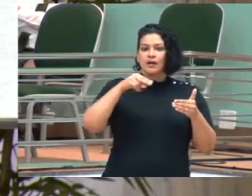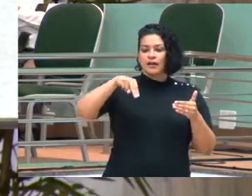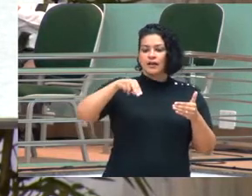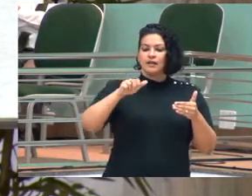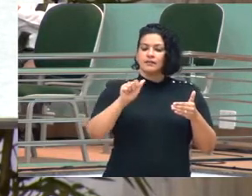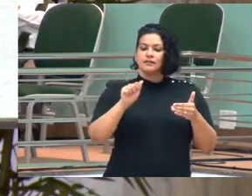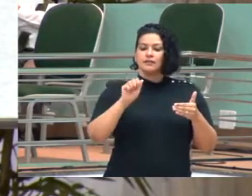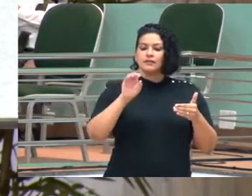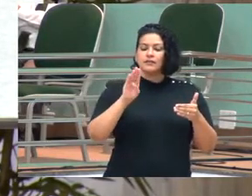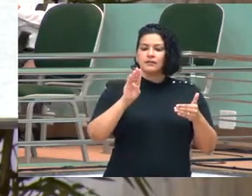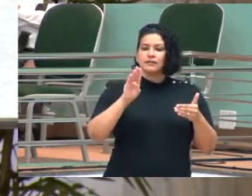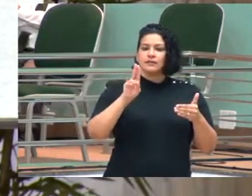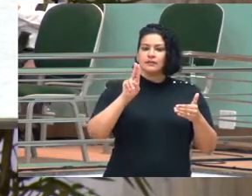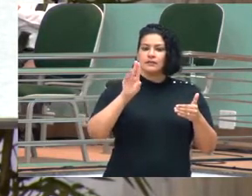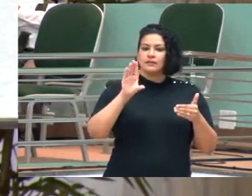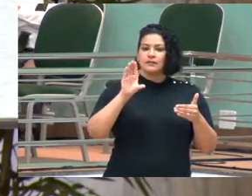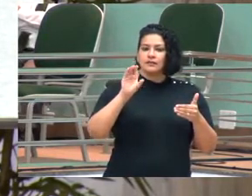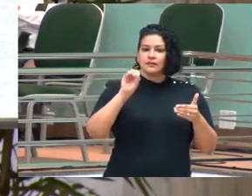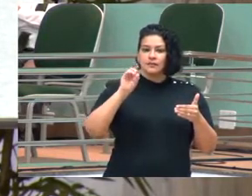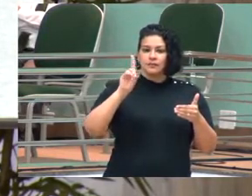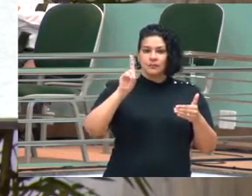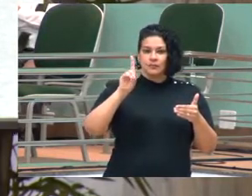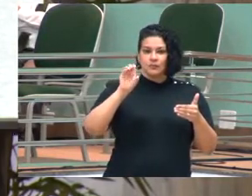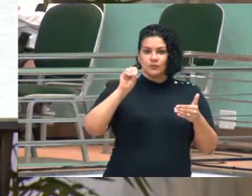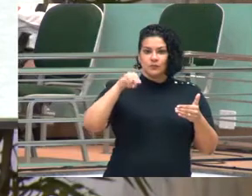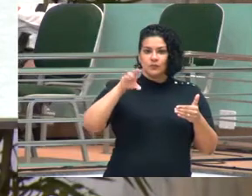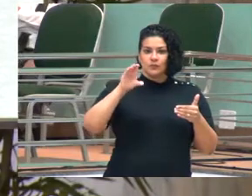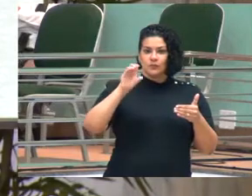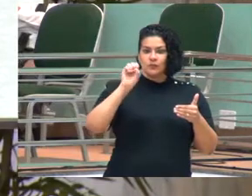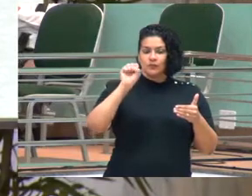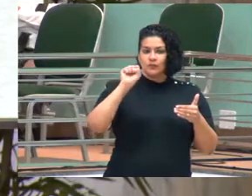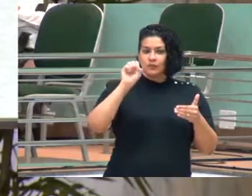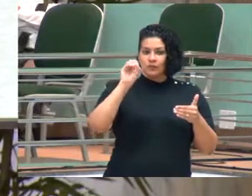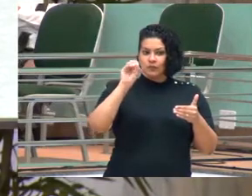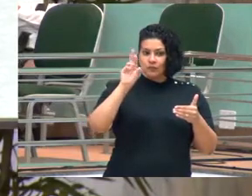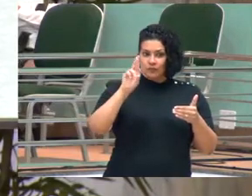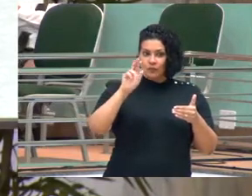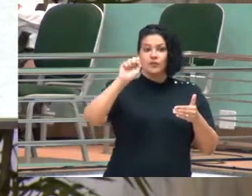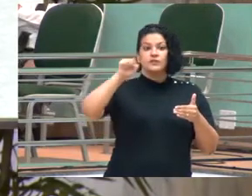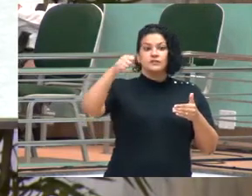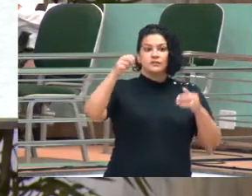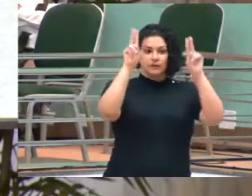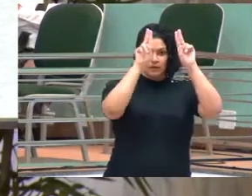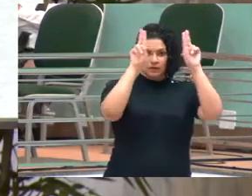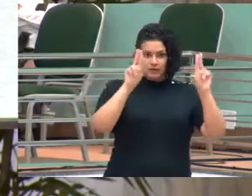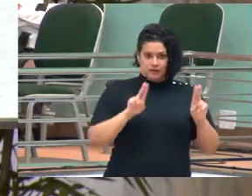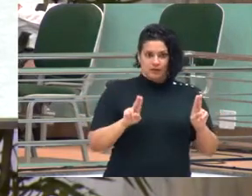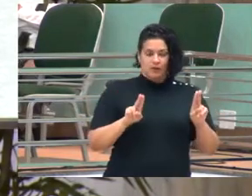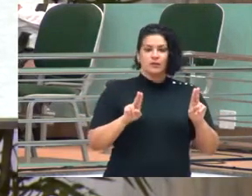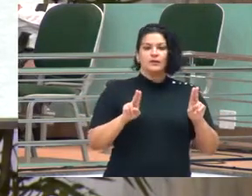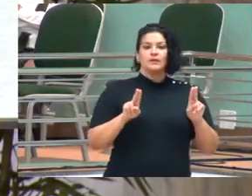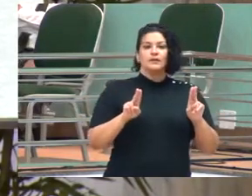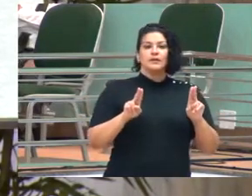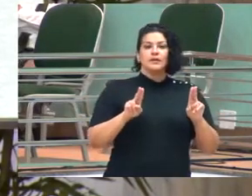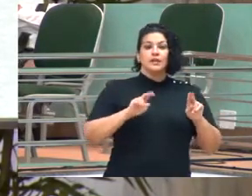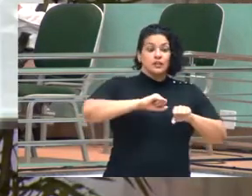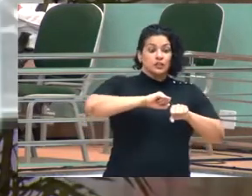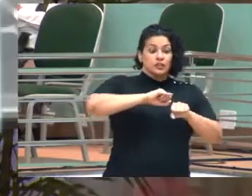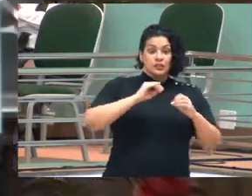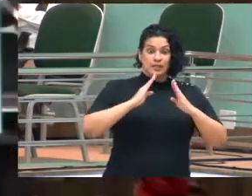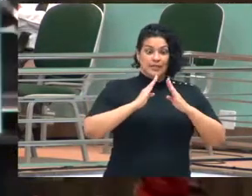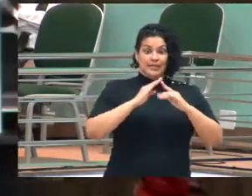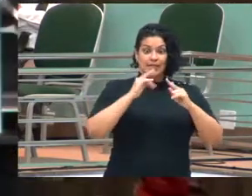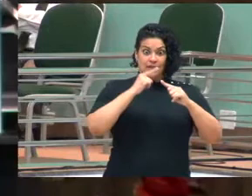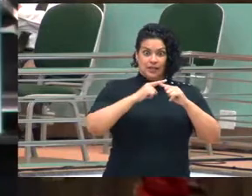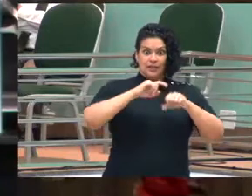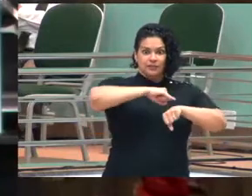destruiu o templo, conquistou Jerusalém. 10 anos depois, 587, destrói o templo,